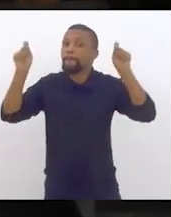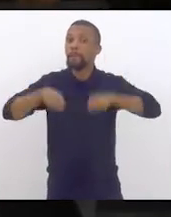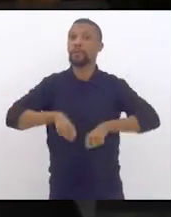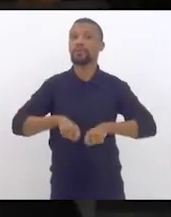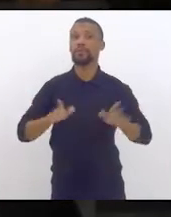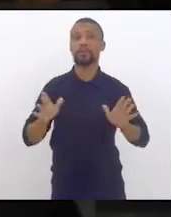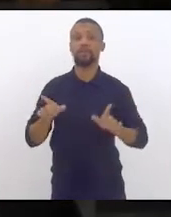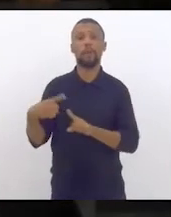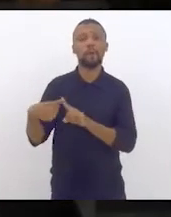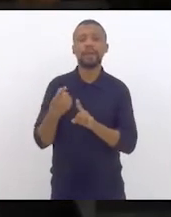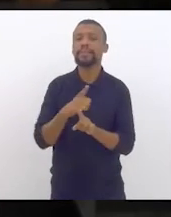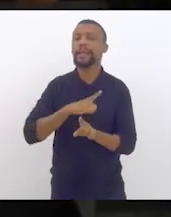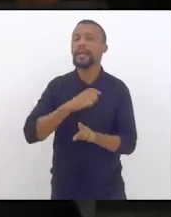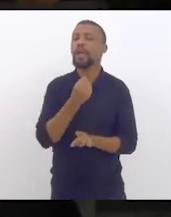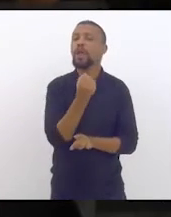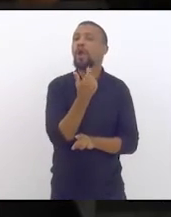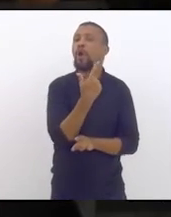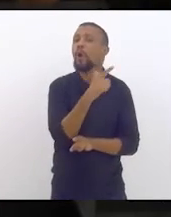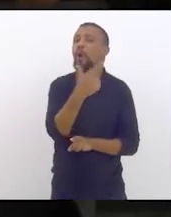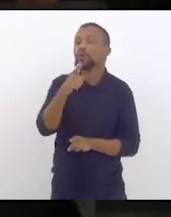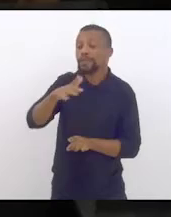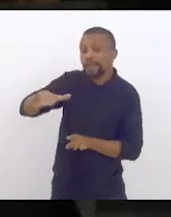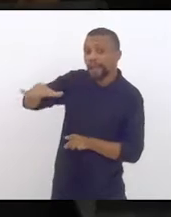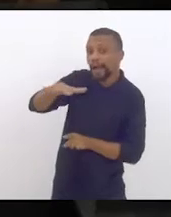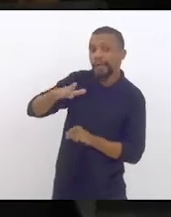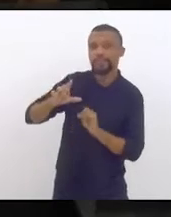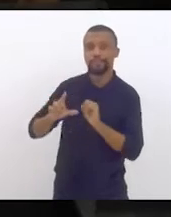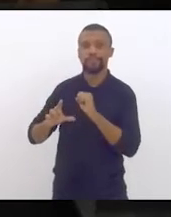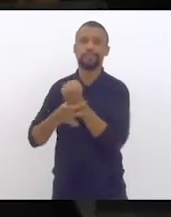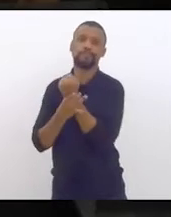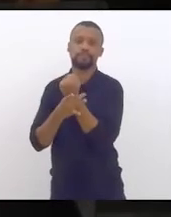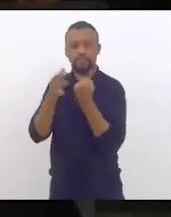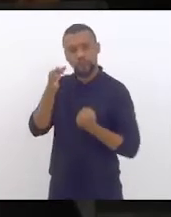porque outros seguramente advirão